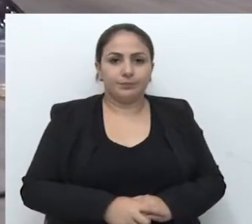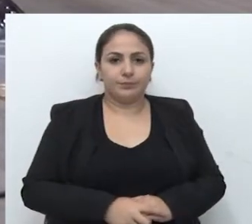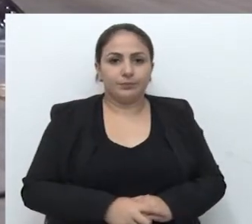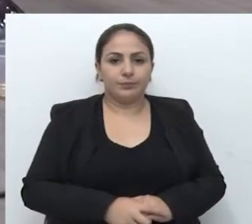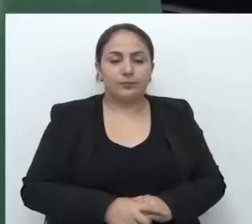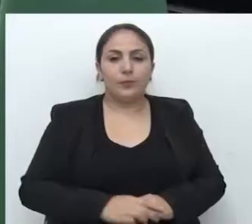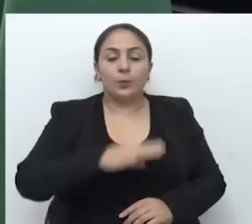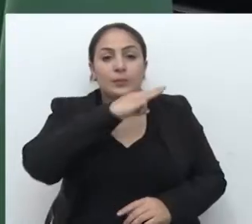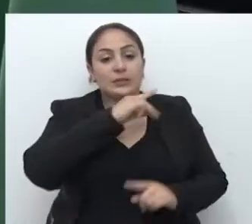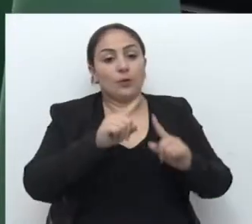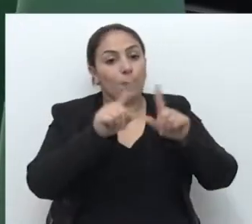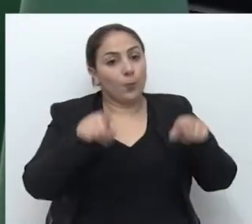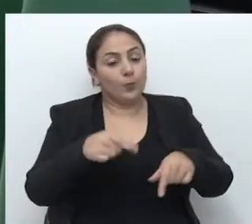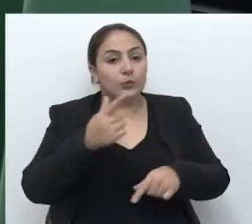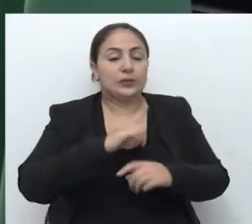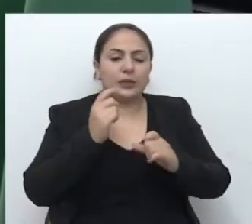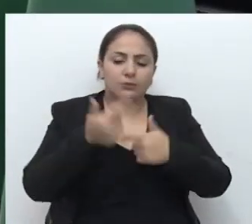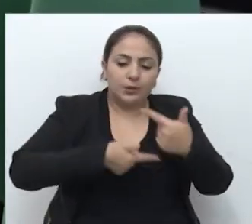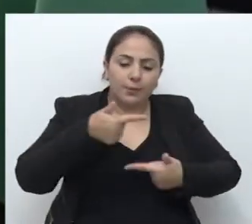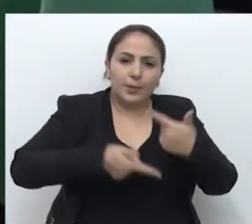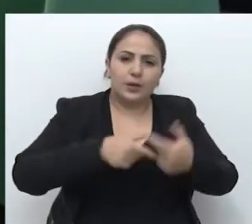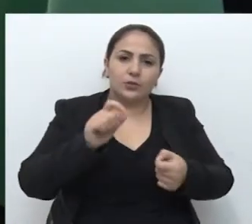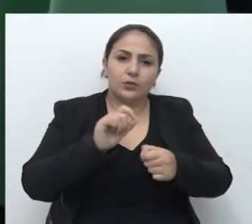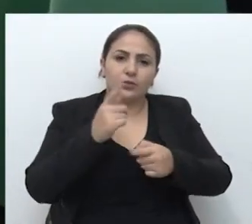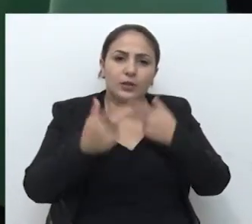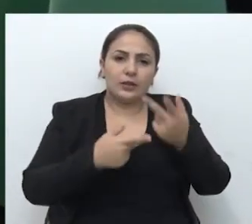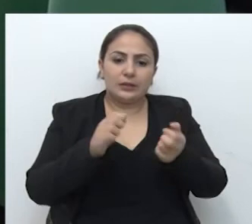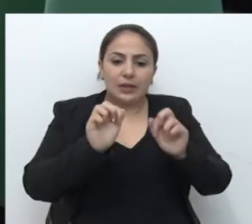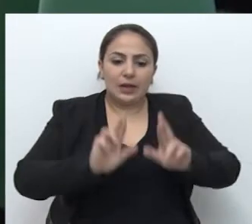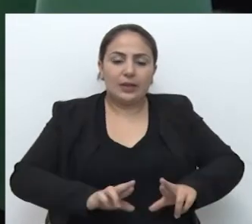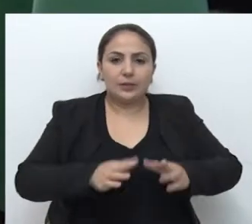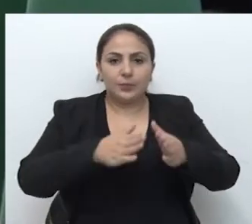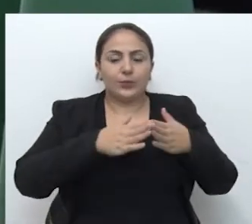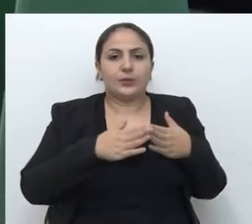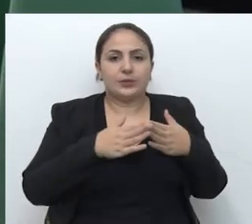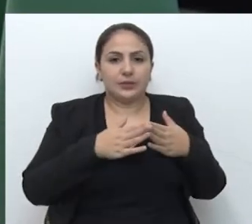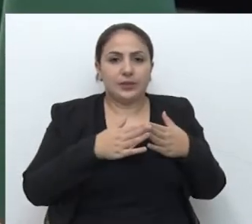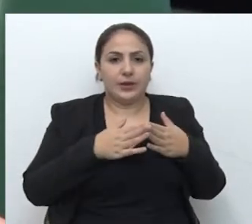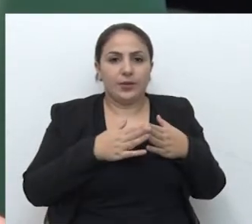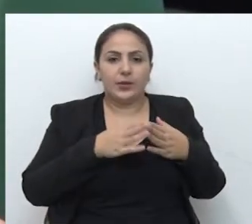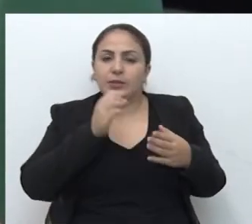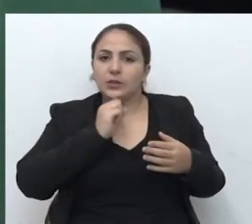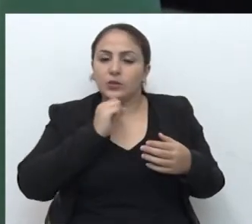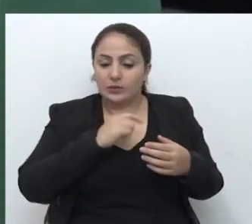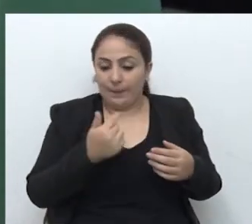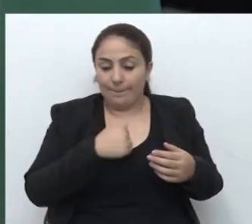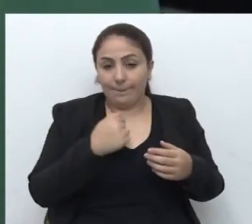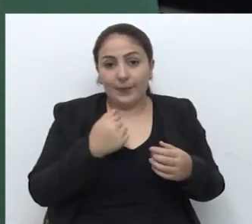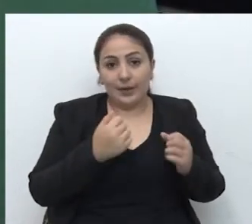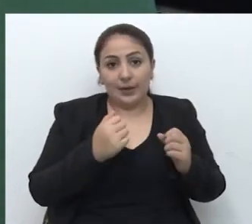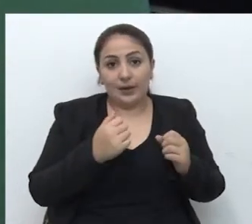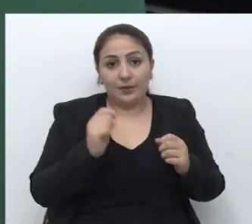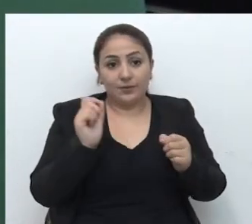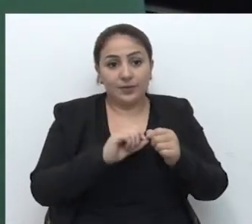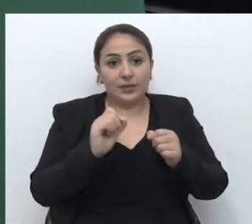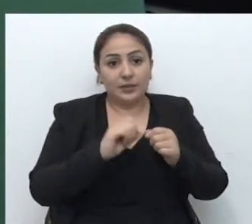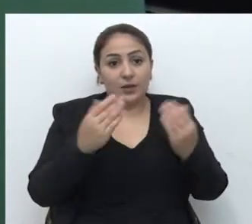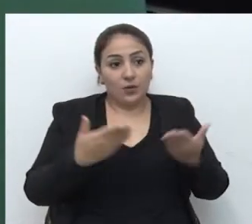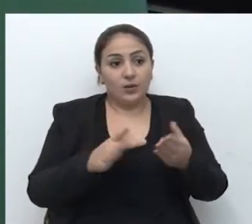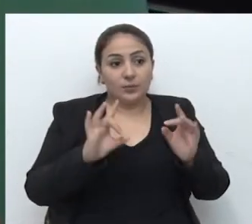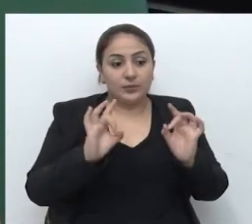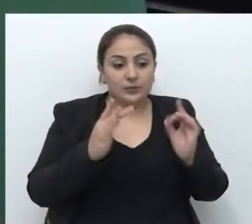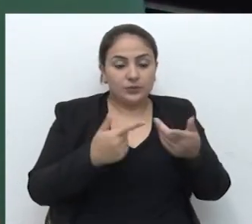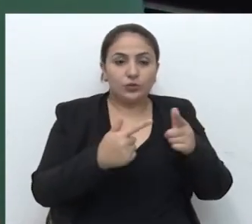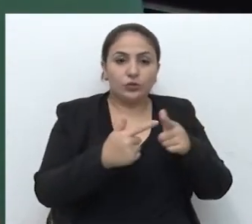direitos. O Ministério Público tem atuação destacada nesta área de proteção dos idosos. A minha promotoria agora está